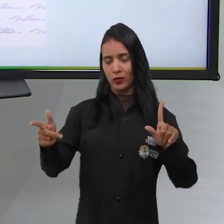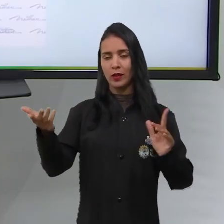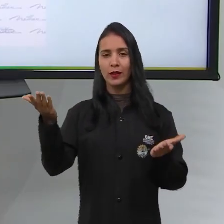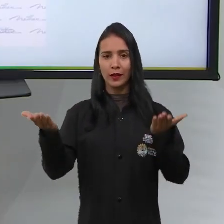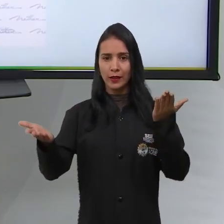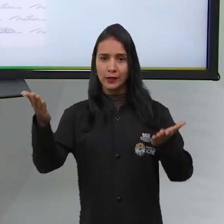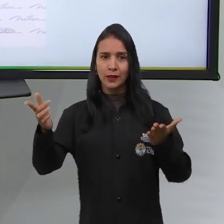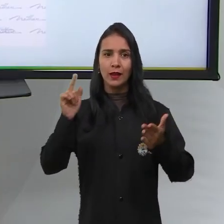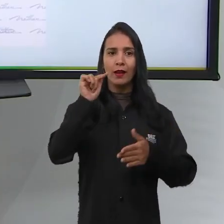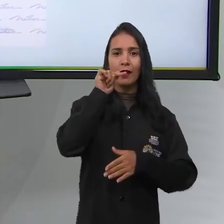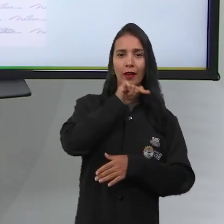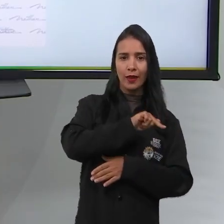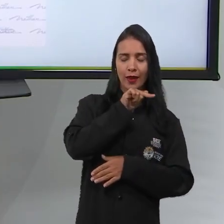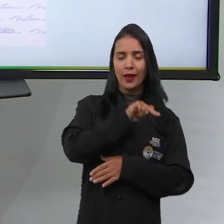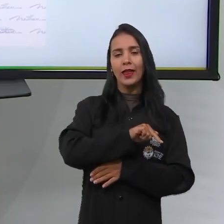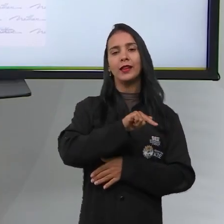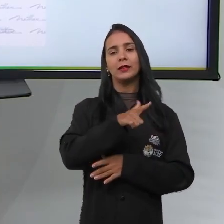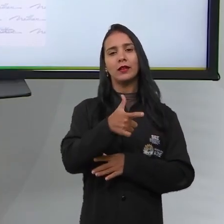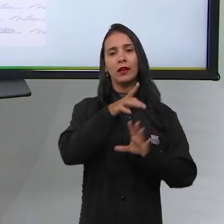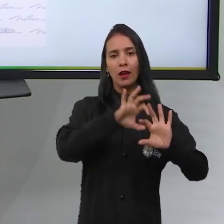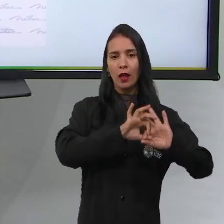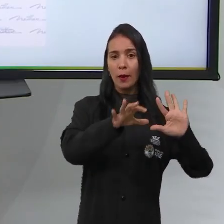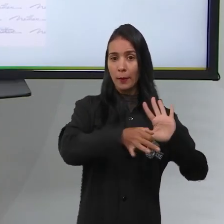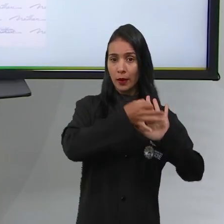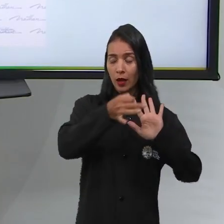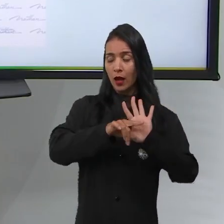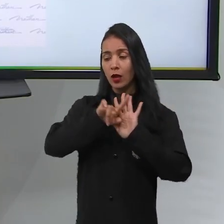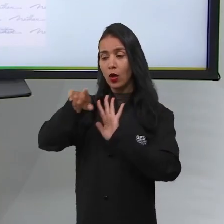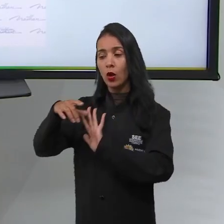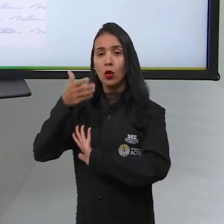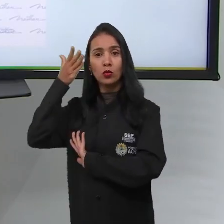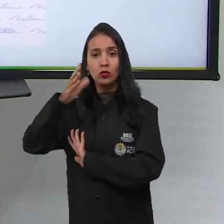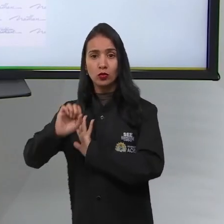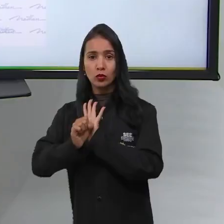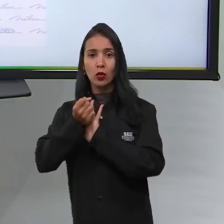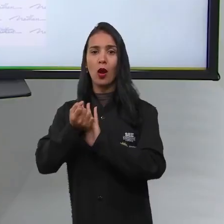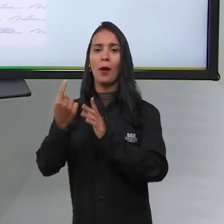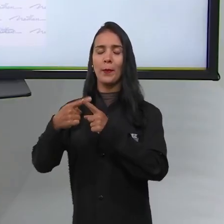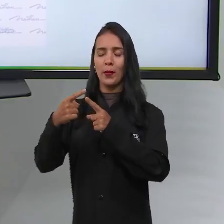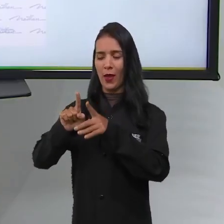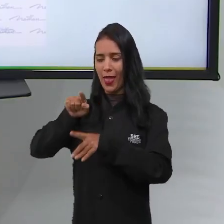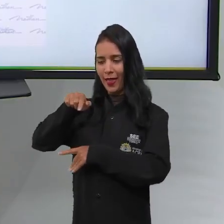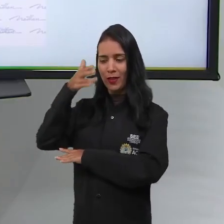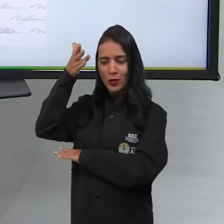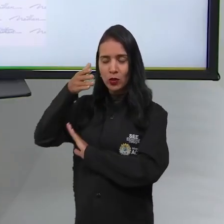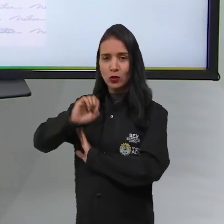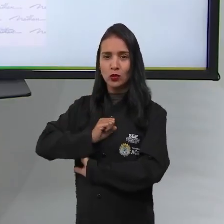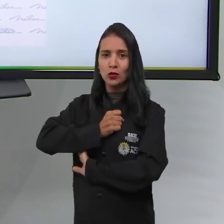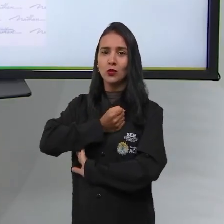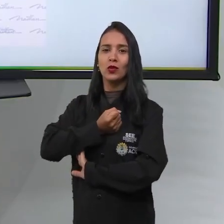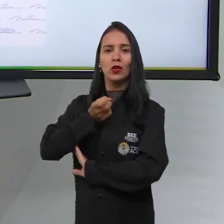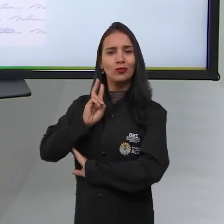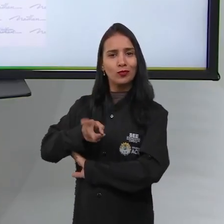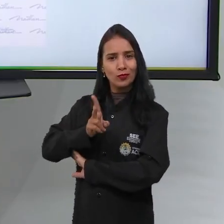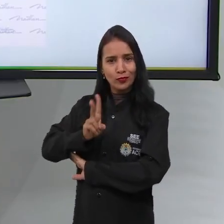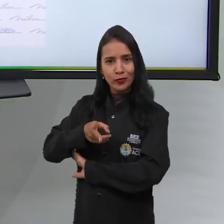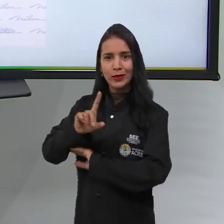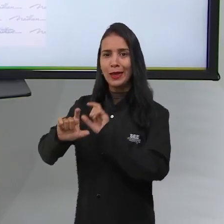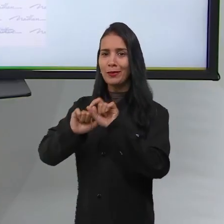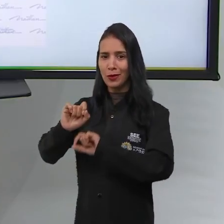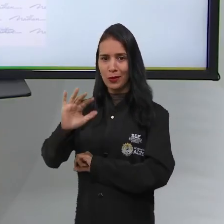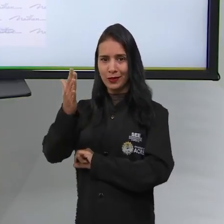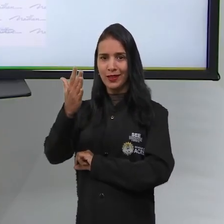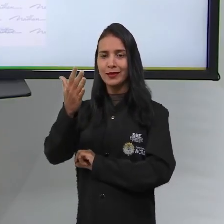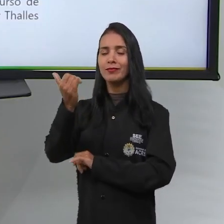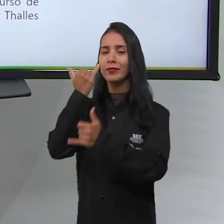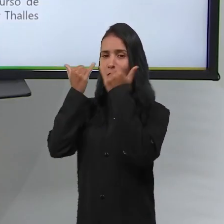falsas se tornam aí um mecanismo, um meio para disseminar aí crimes, tá? Violações de